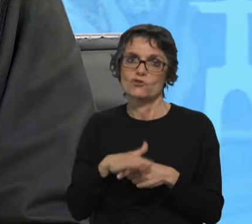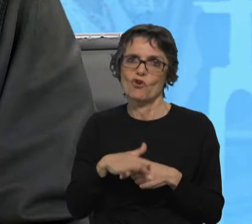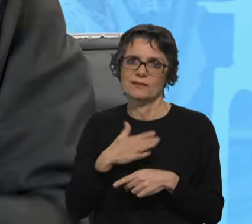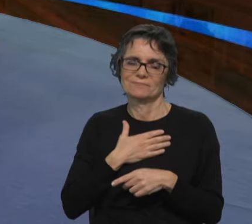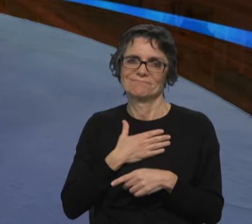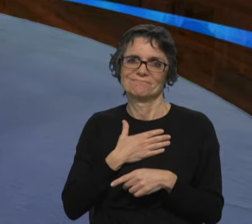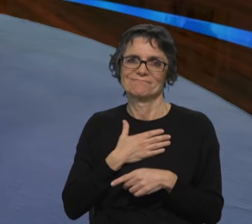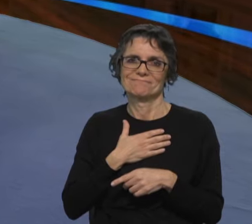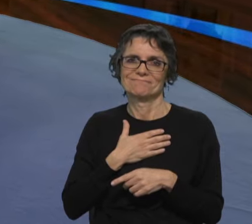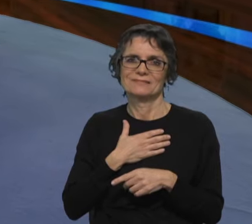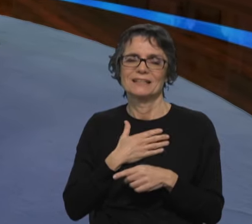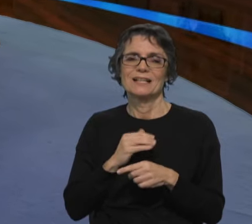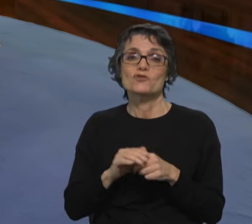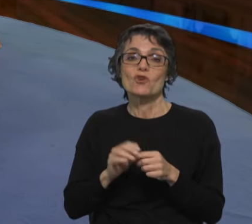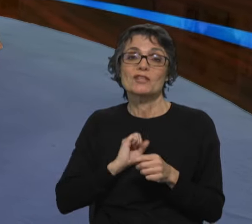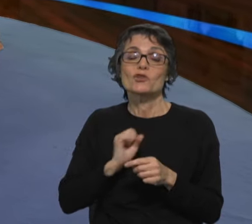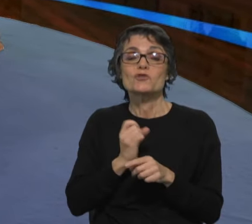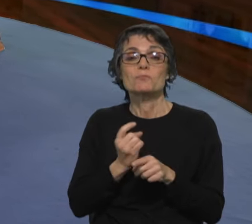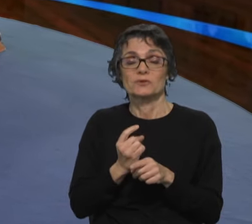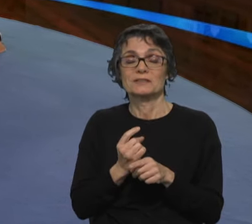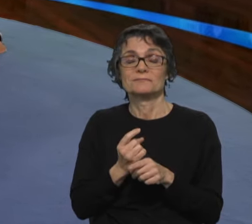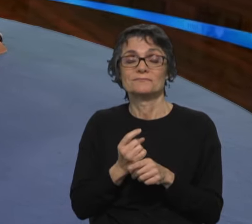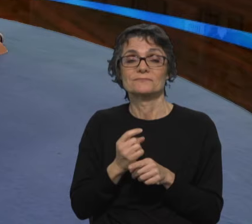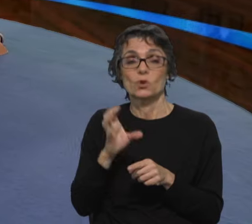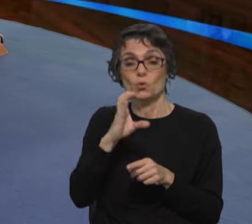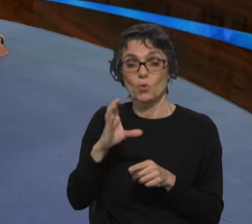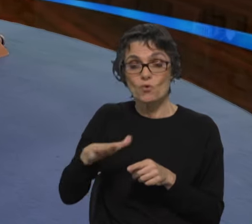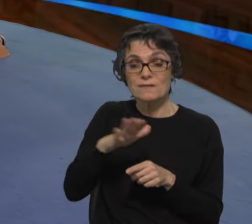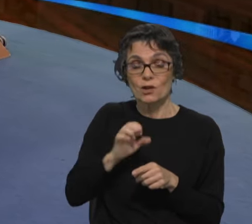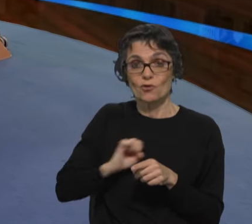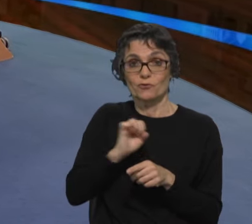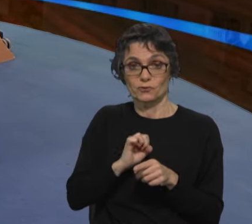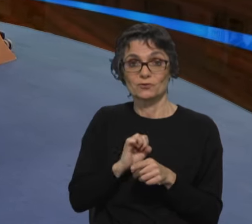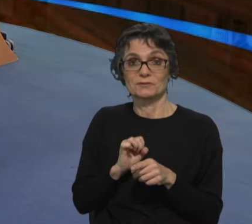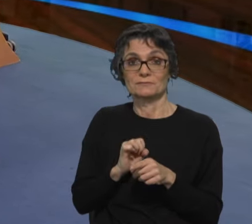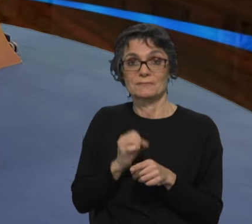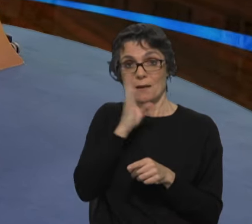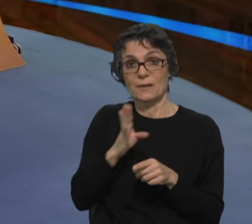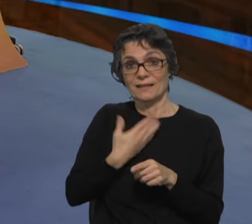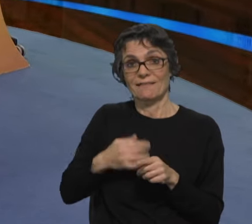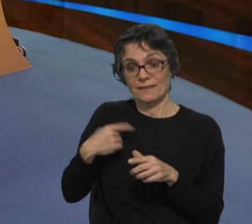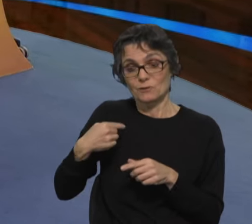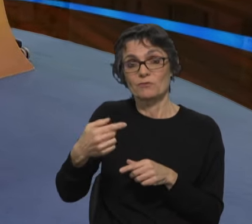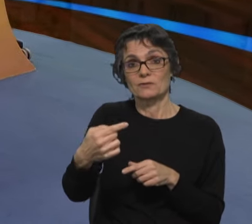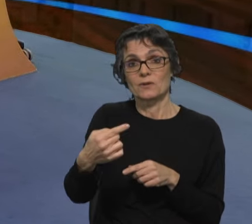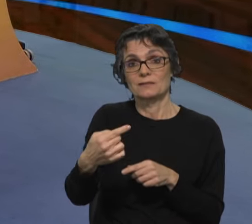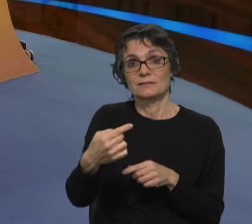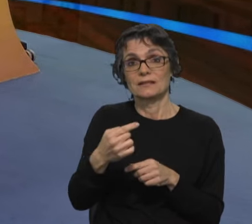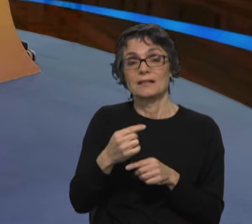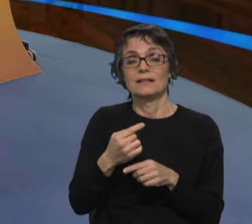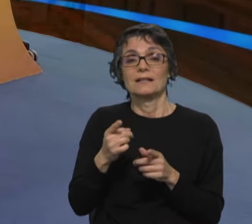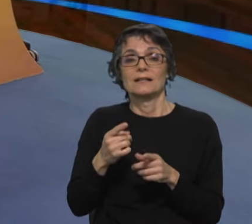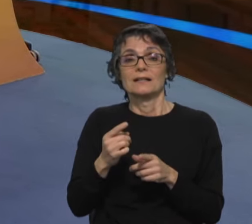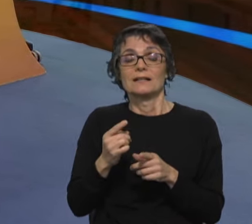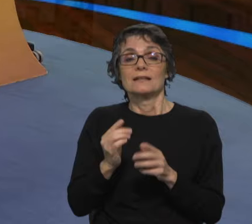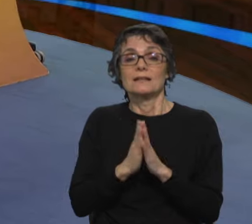nosso no nosso município no nosso concelho que na na nessas nessas 17 paróquias que temos eh